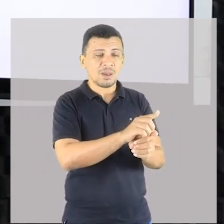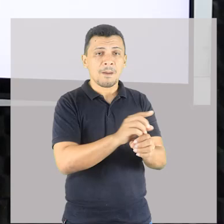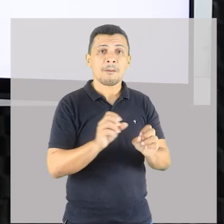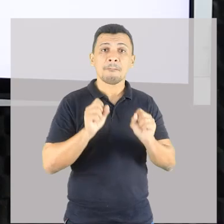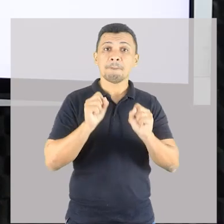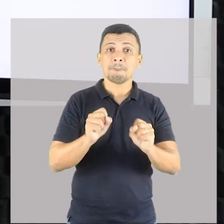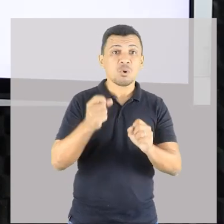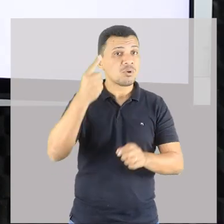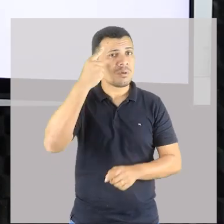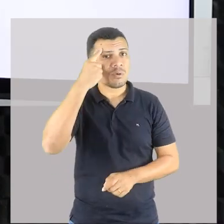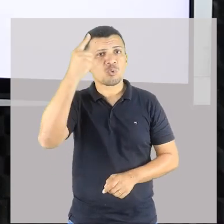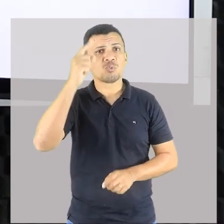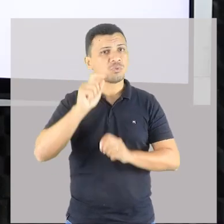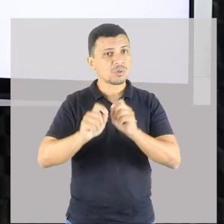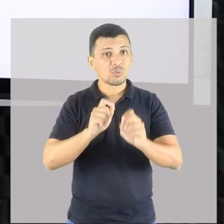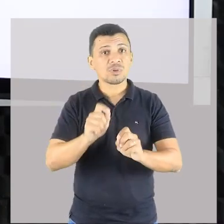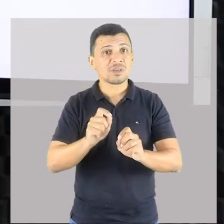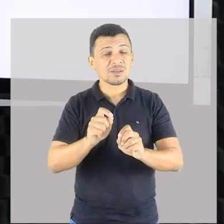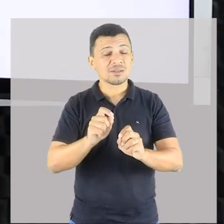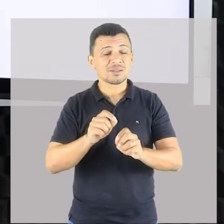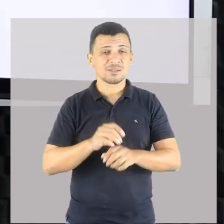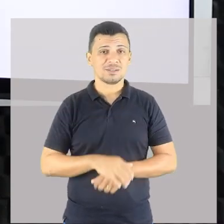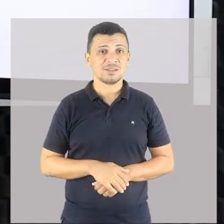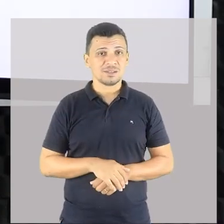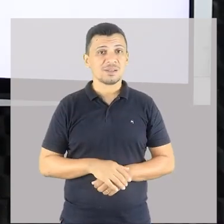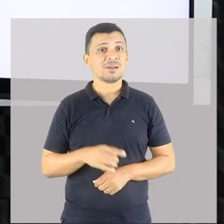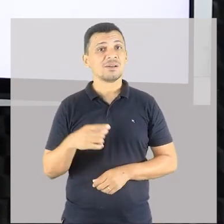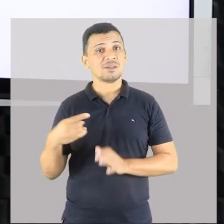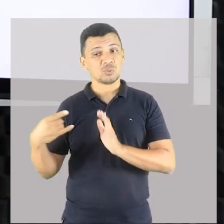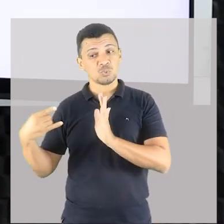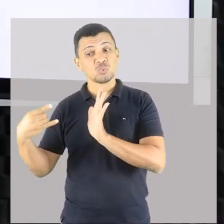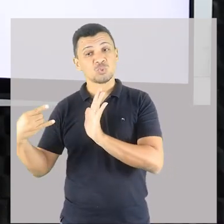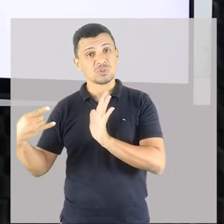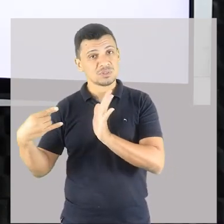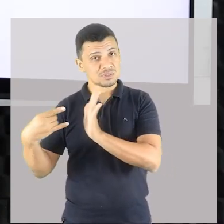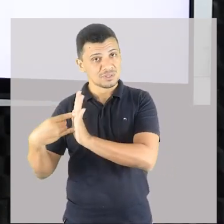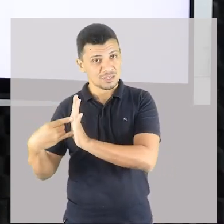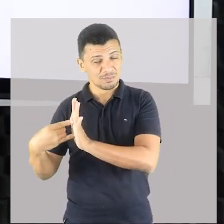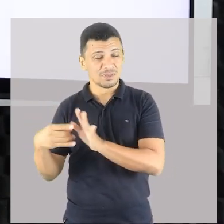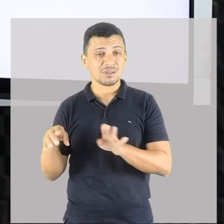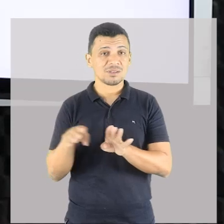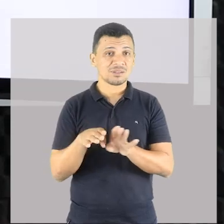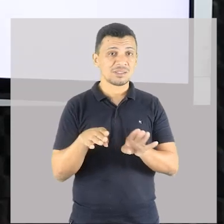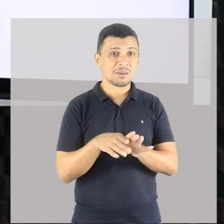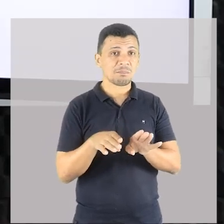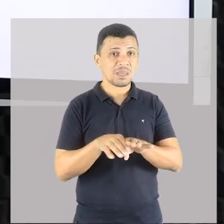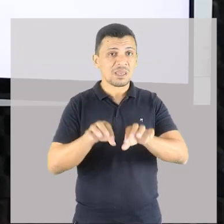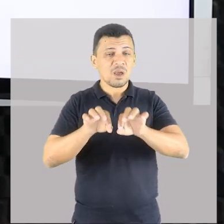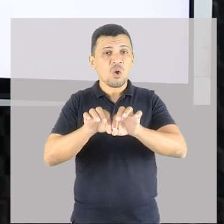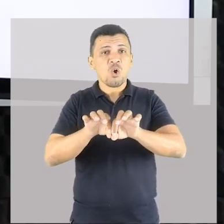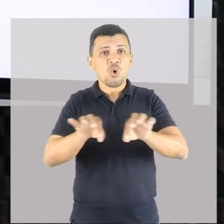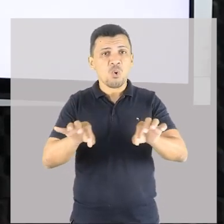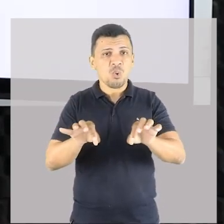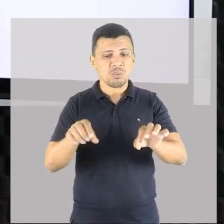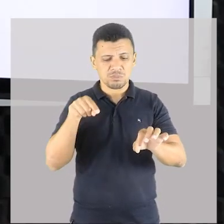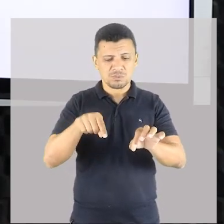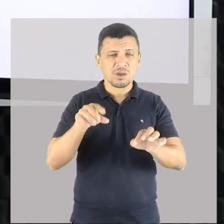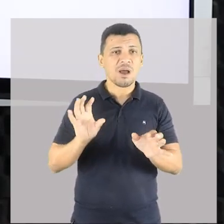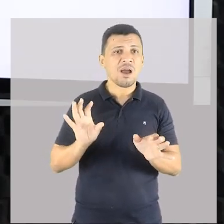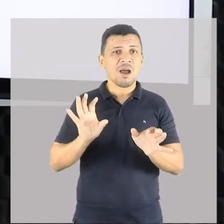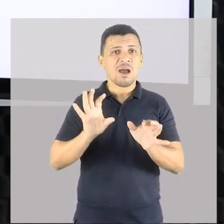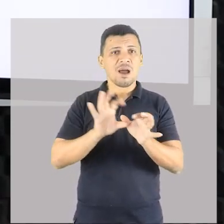pôde concluir que, além dos ímãs, as correntes elétricas também produzem